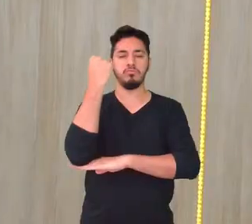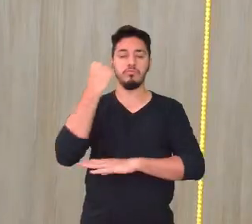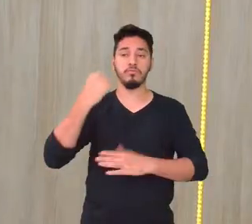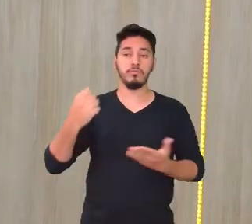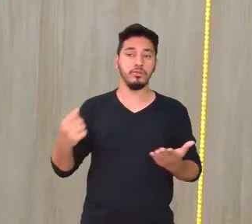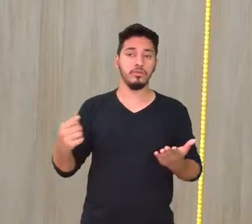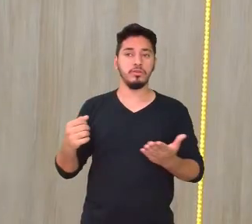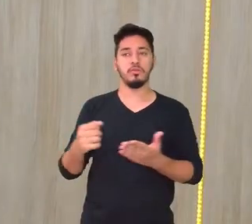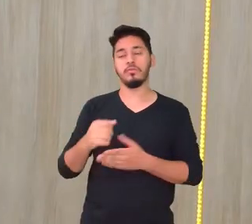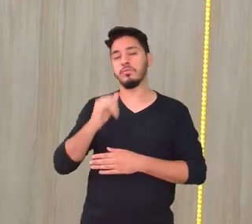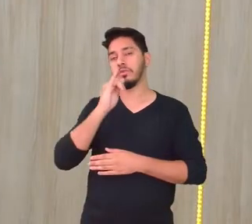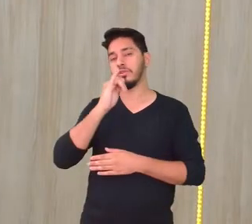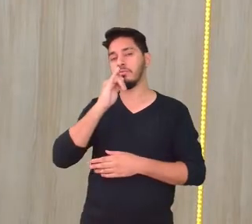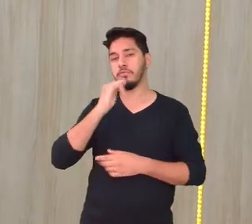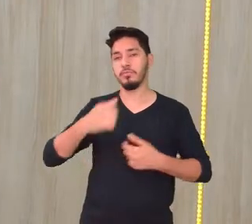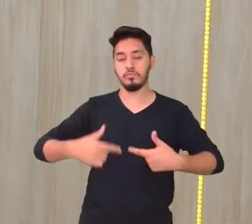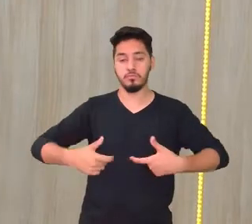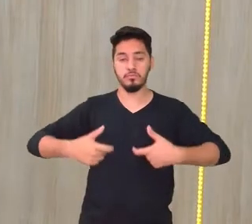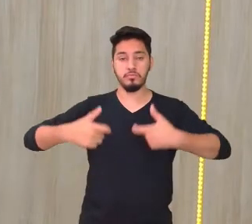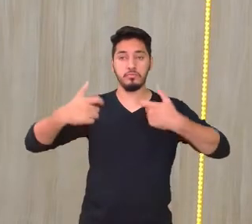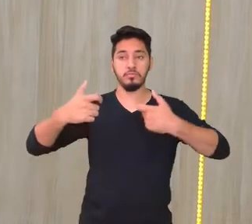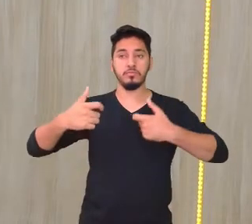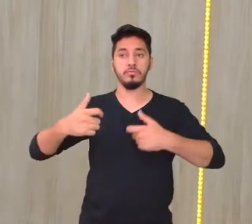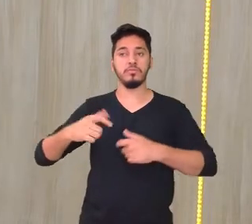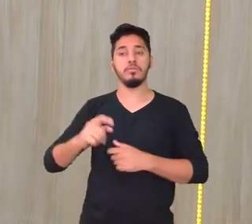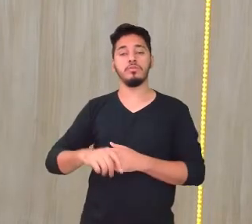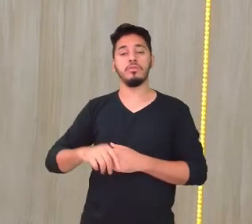a questão da batalha, né, de Dunkerque, né,